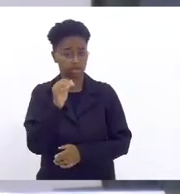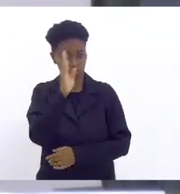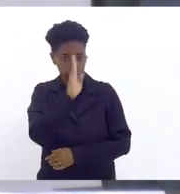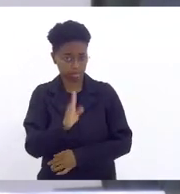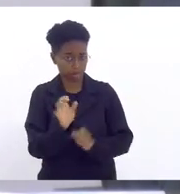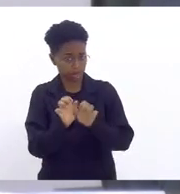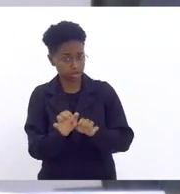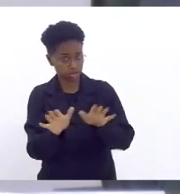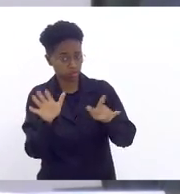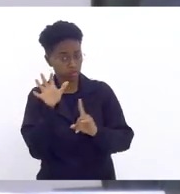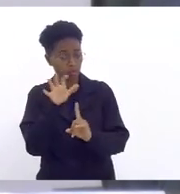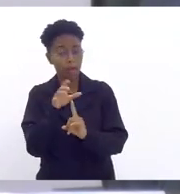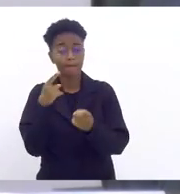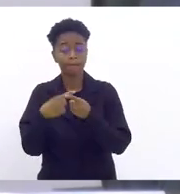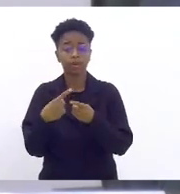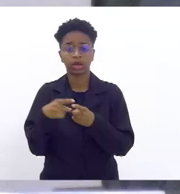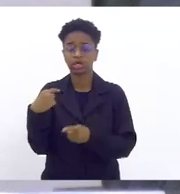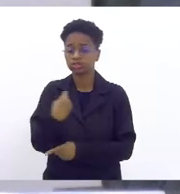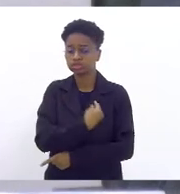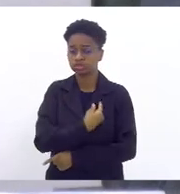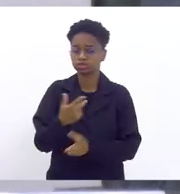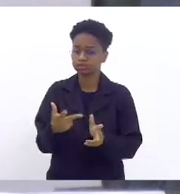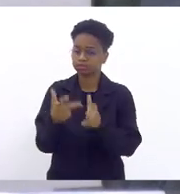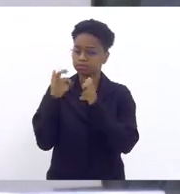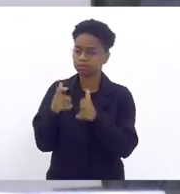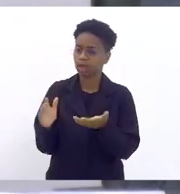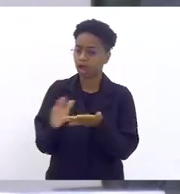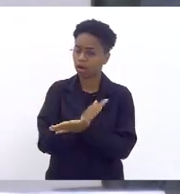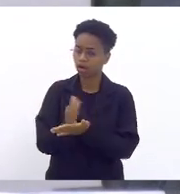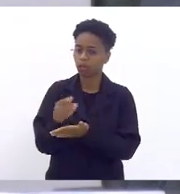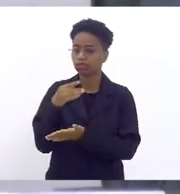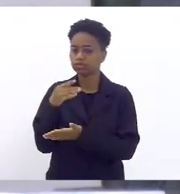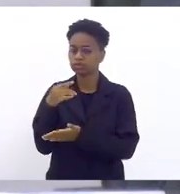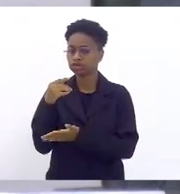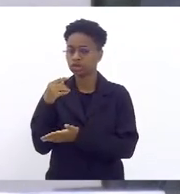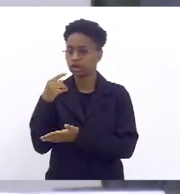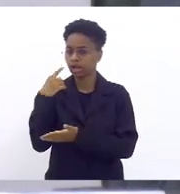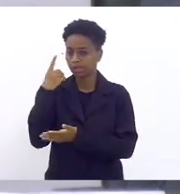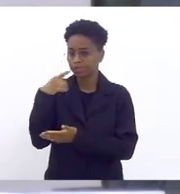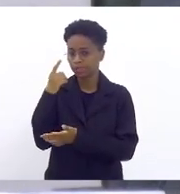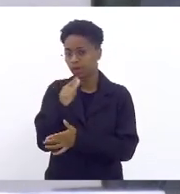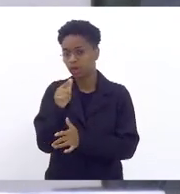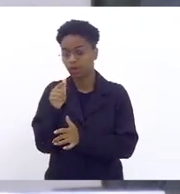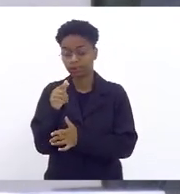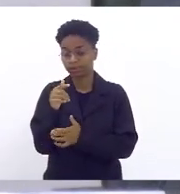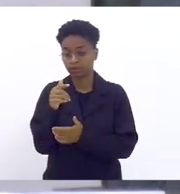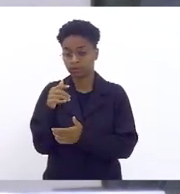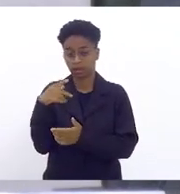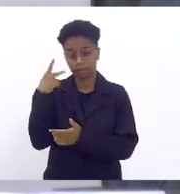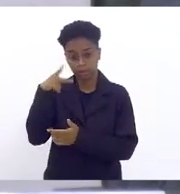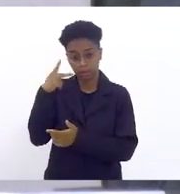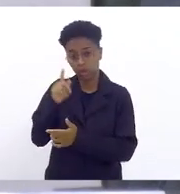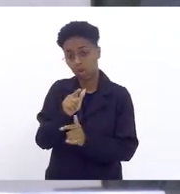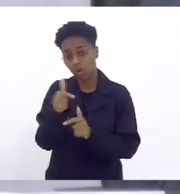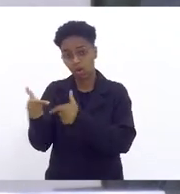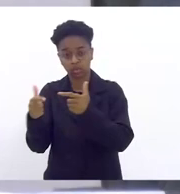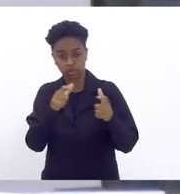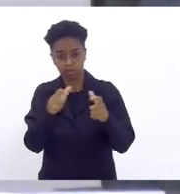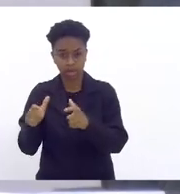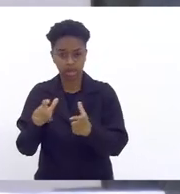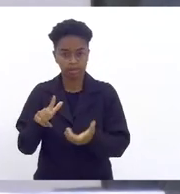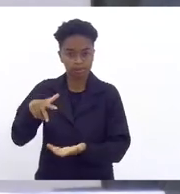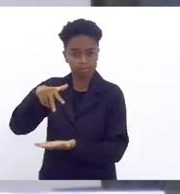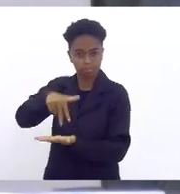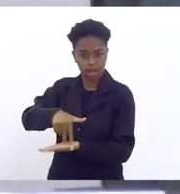porque nós vemos muito fundamentais de outros estados fazerem frente né ao governo federal seja